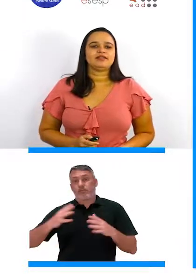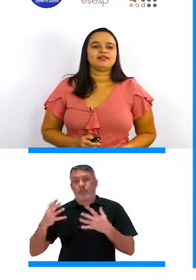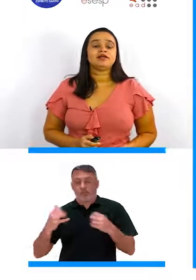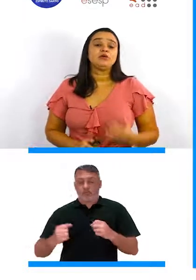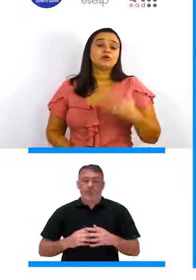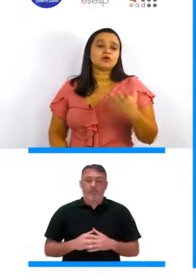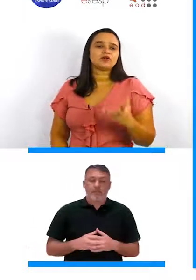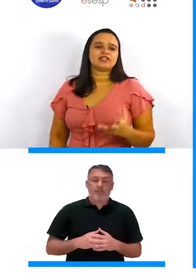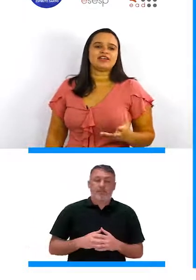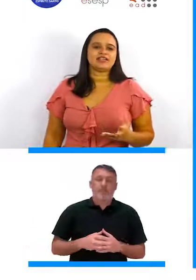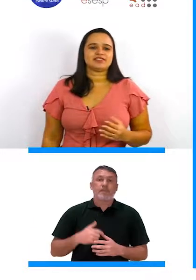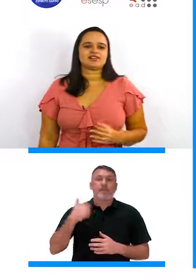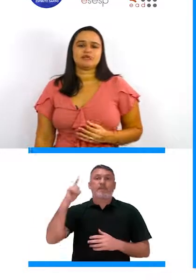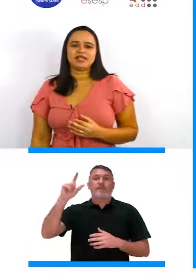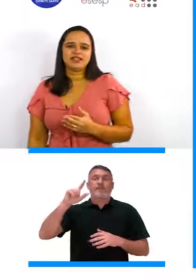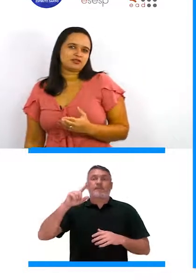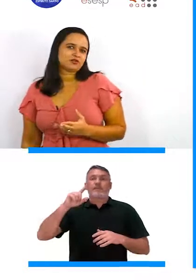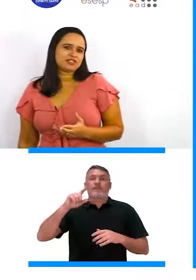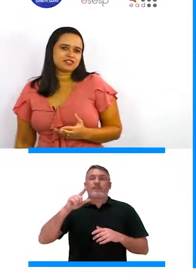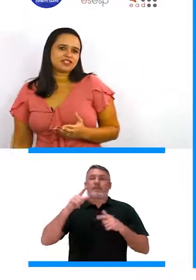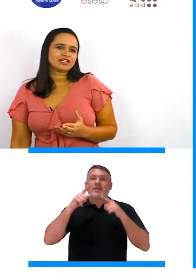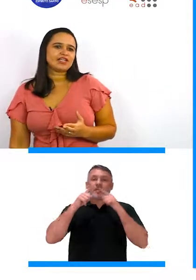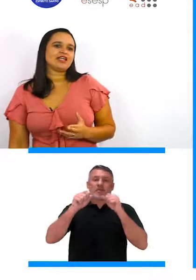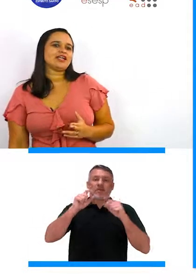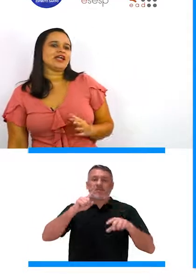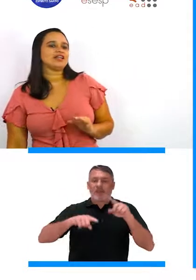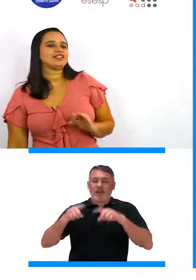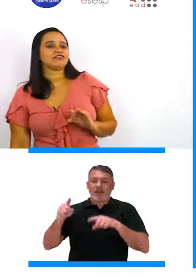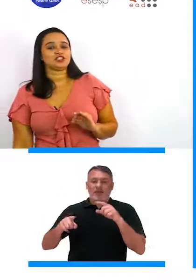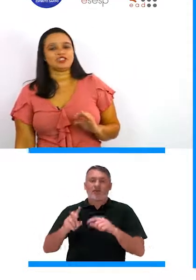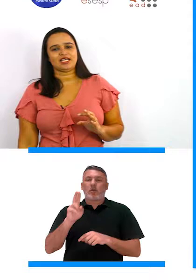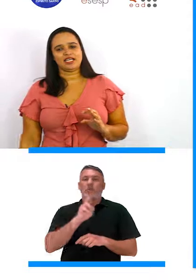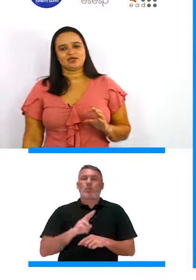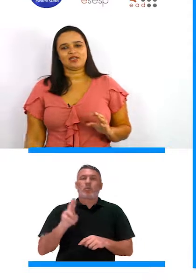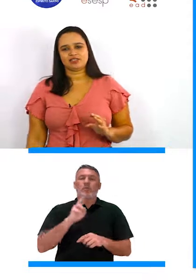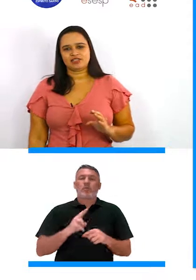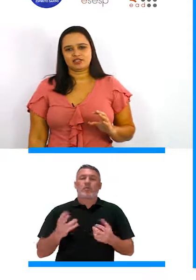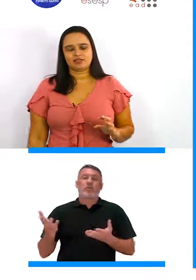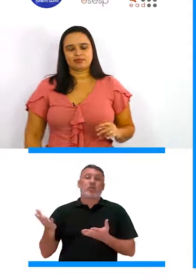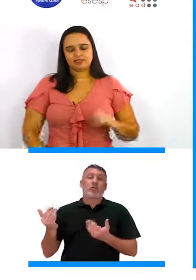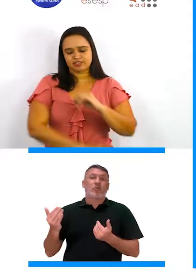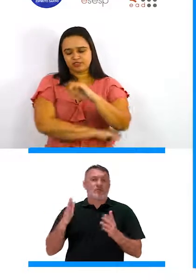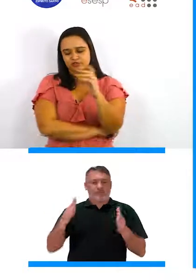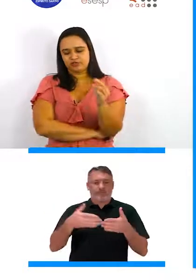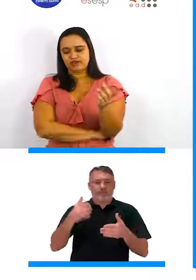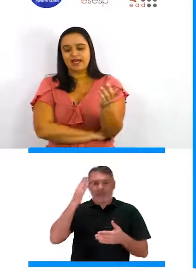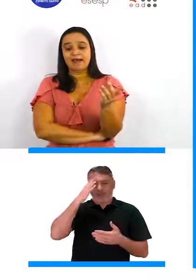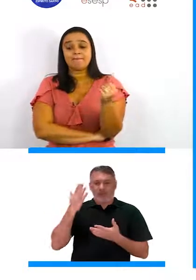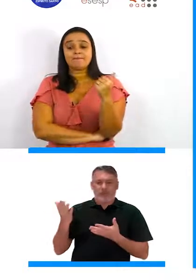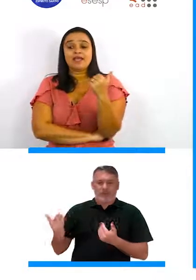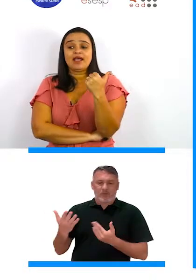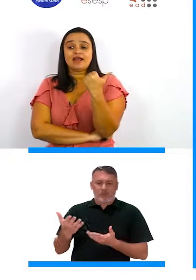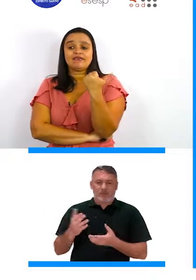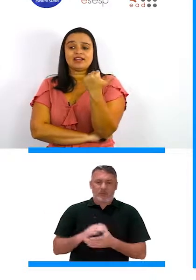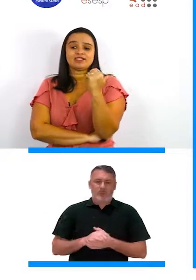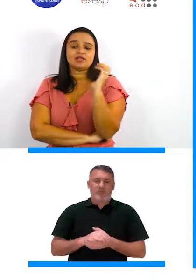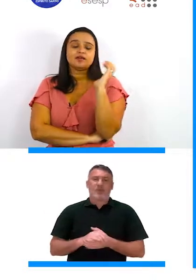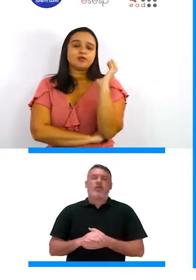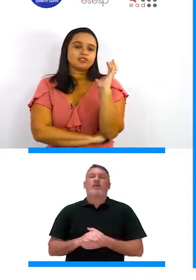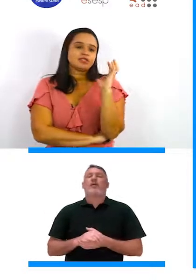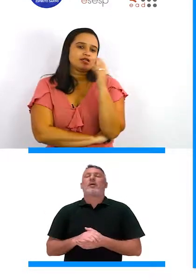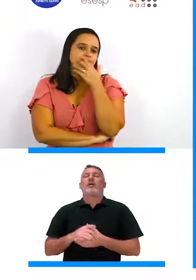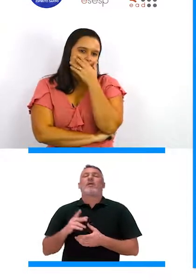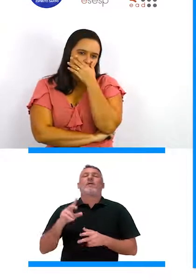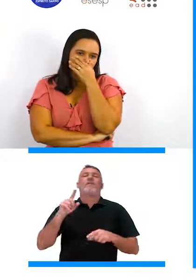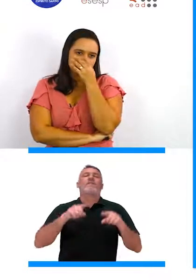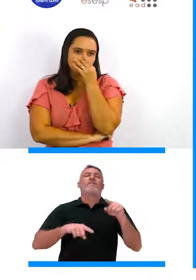Vamos lá, então, uma outra variação bem conhecida é a da faixa etária adolescente, né? Porque se a gente for falar, a variação ela